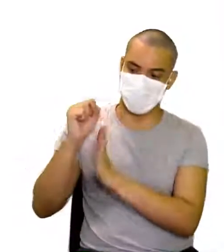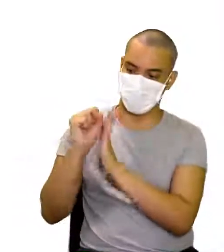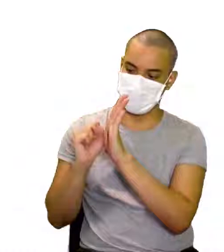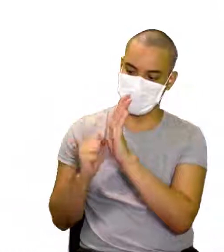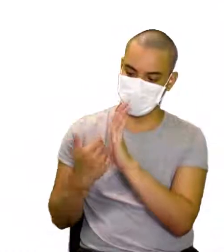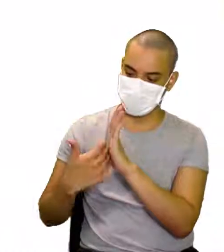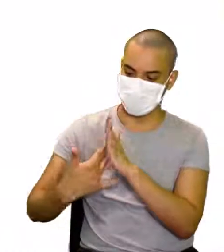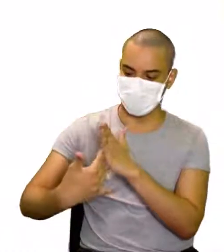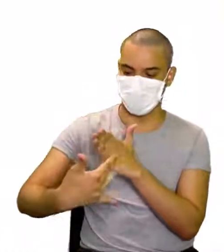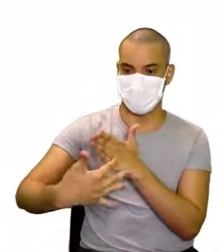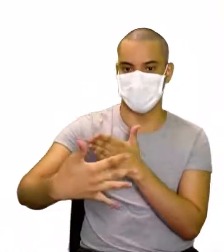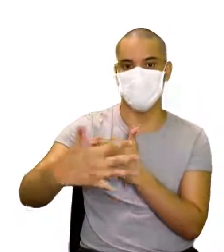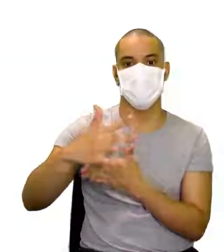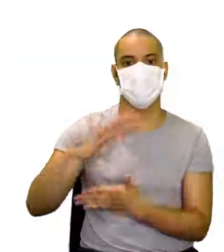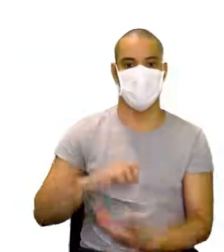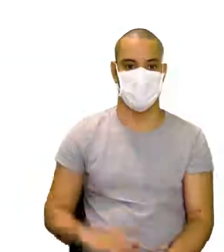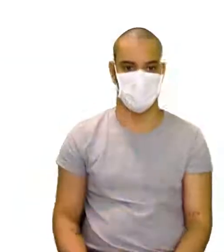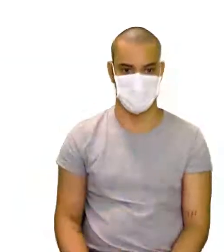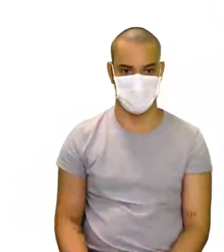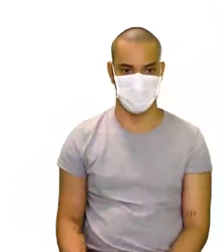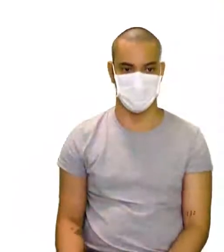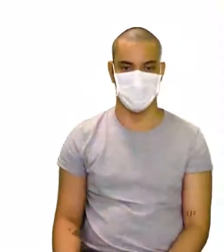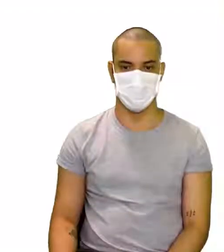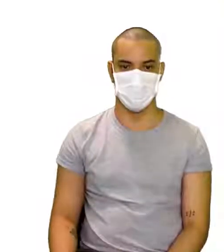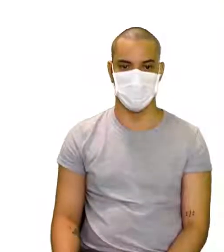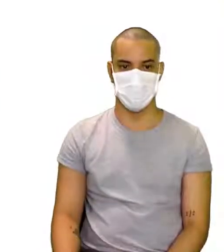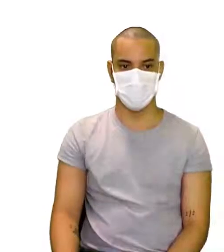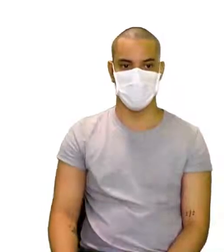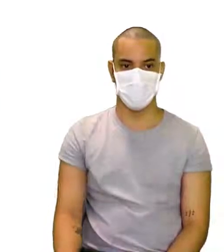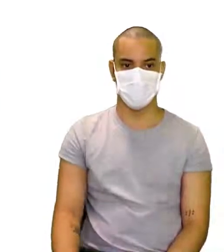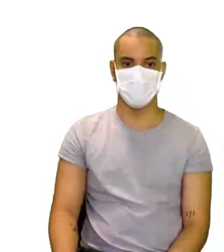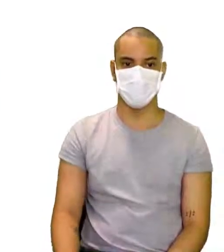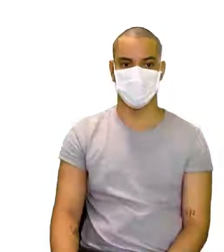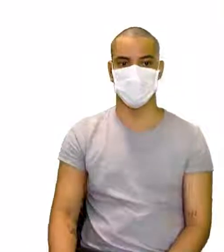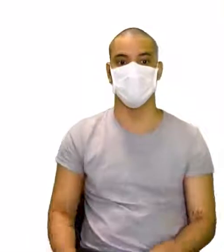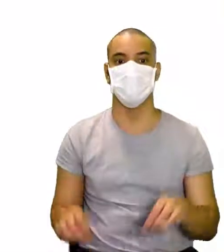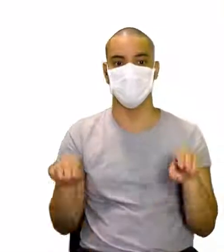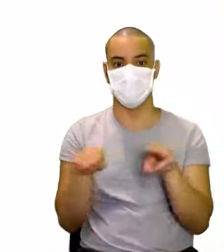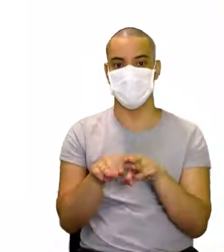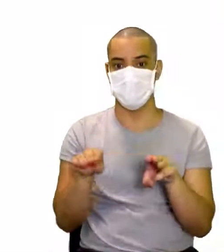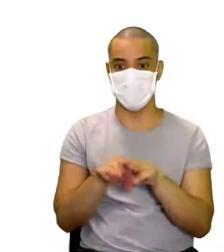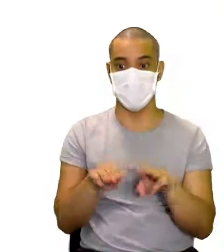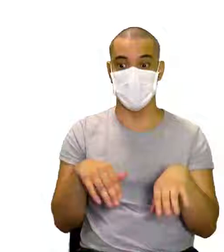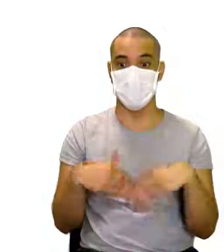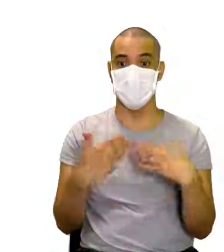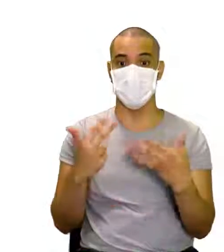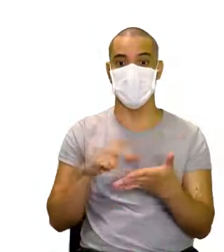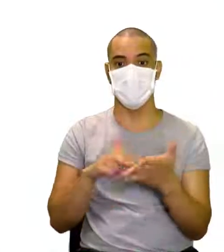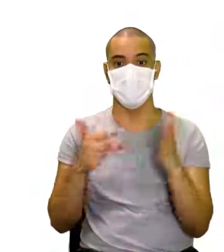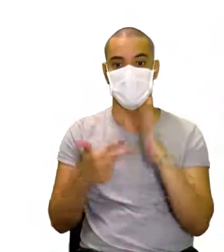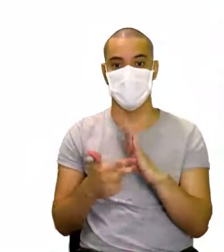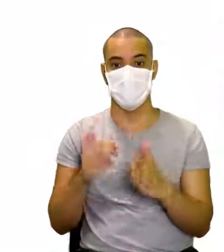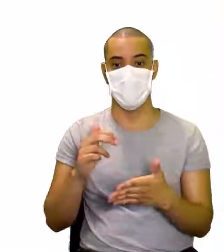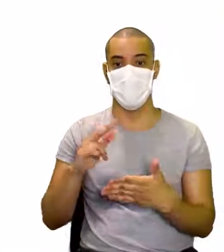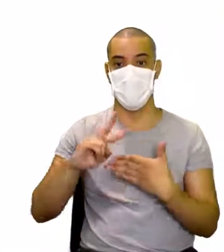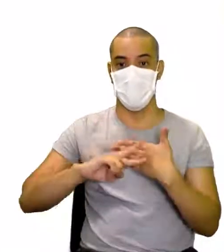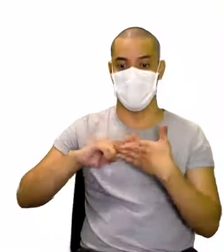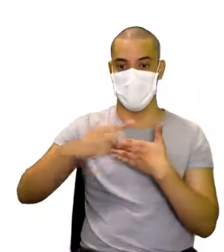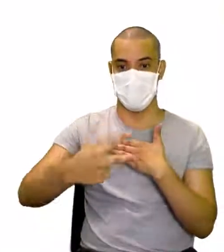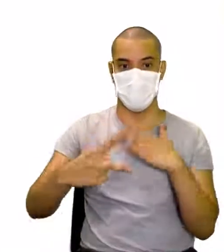vários séculos que se seguiram. O magnetismo seria então a consequência